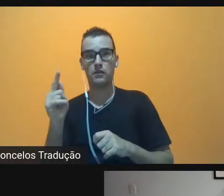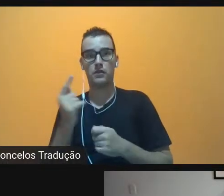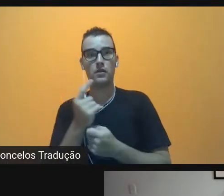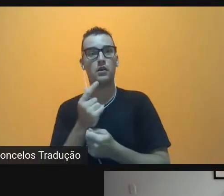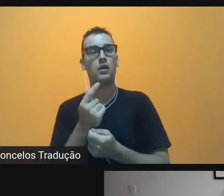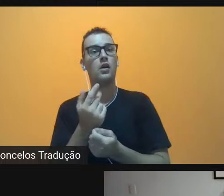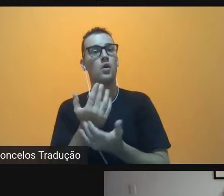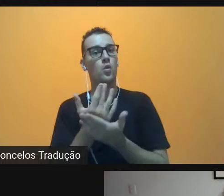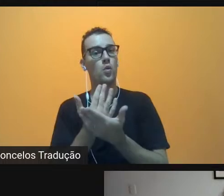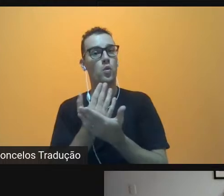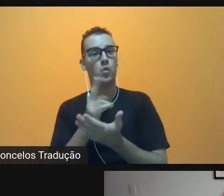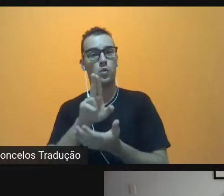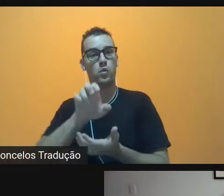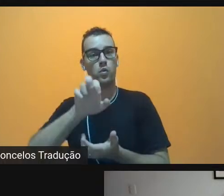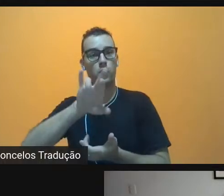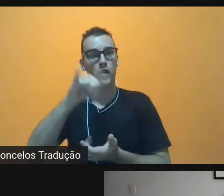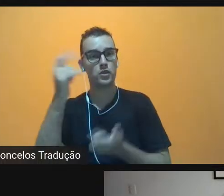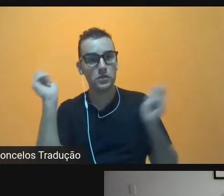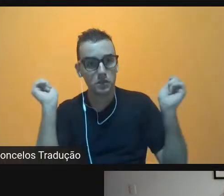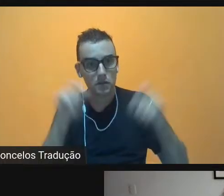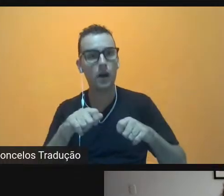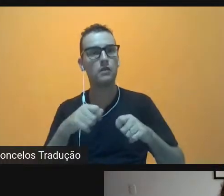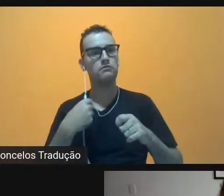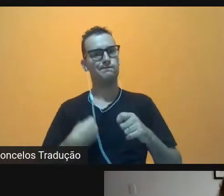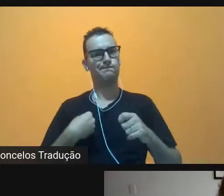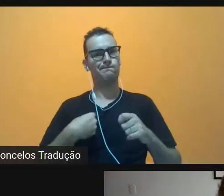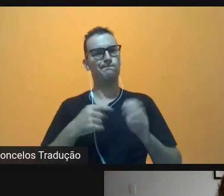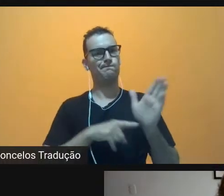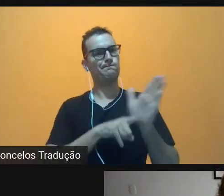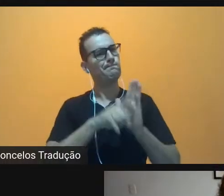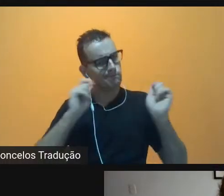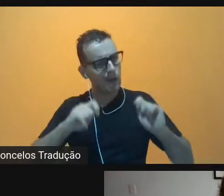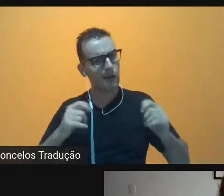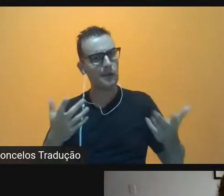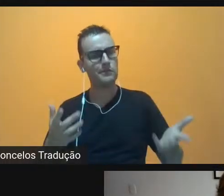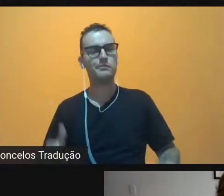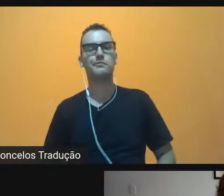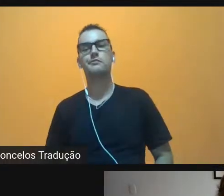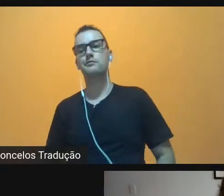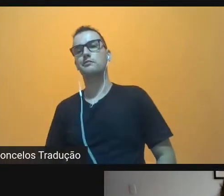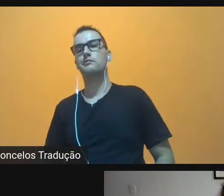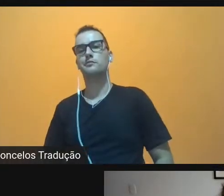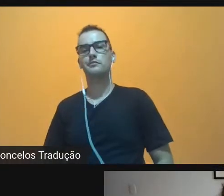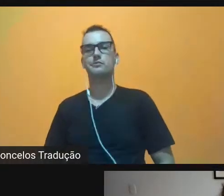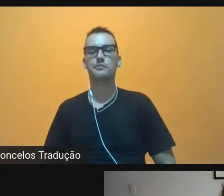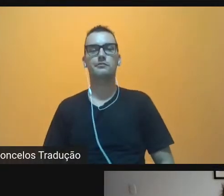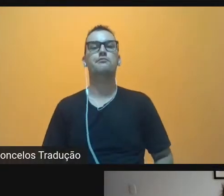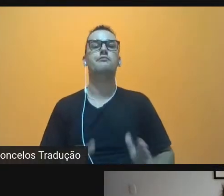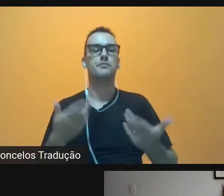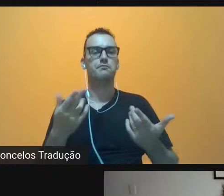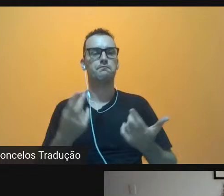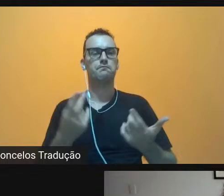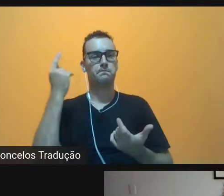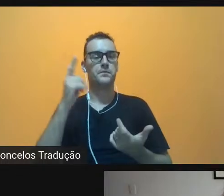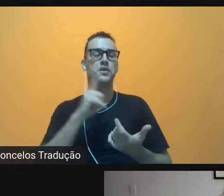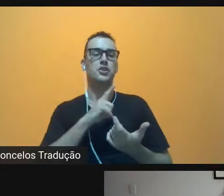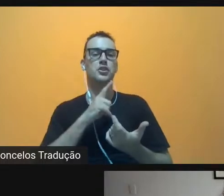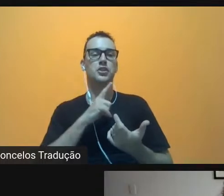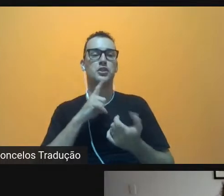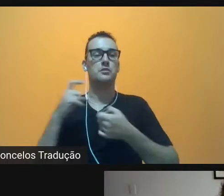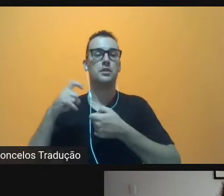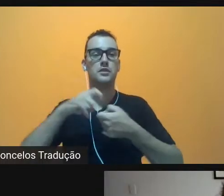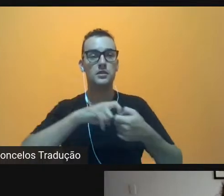eles podem participar dessa pesquisa. Então, na época também eu tive uma parceria muito